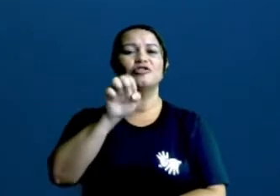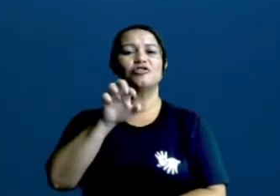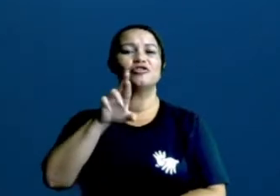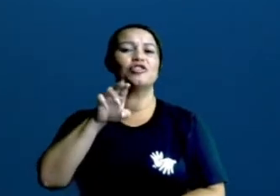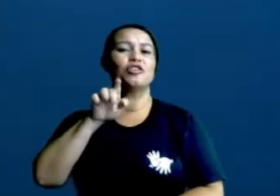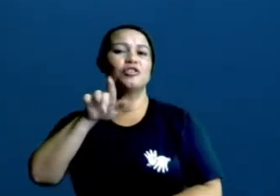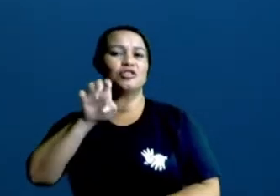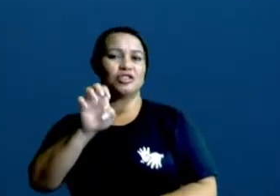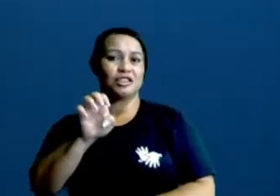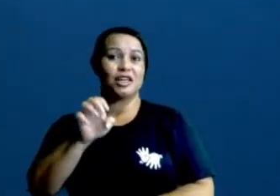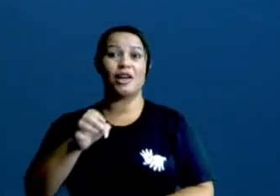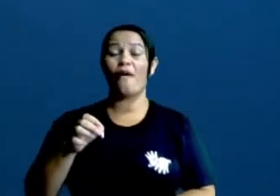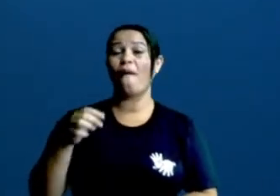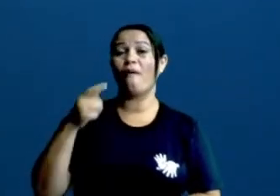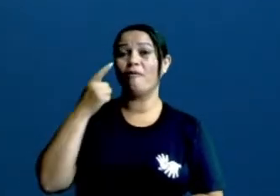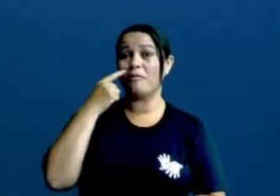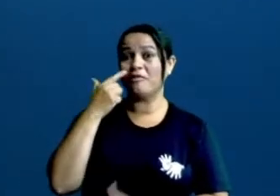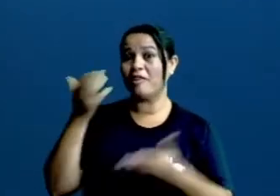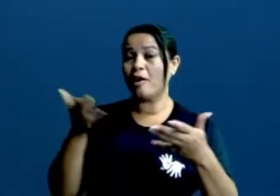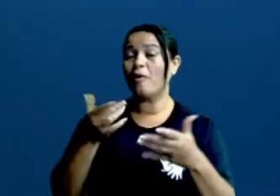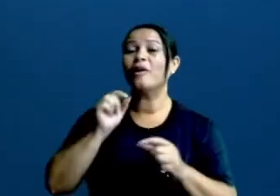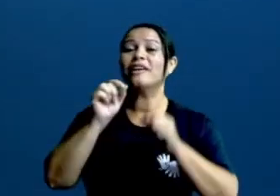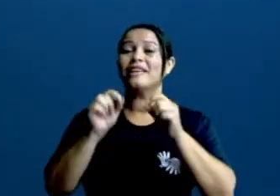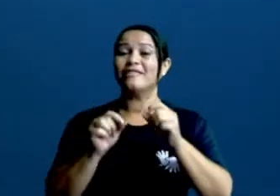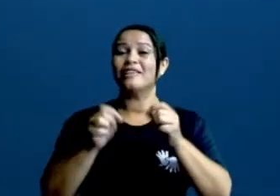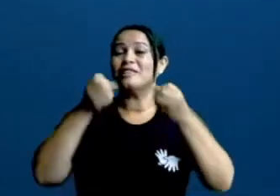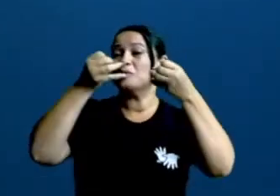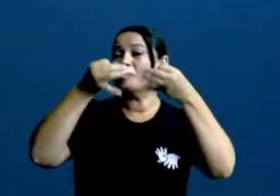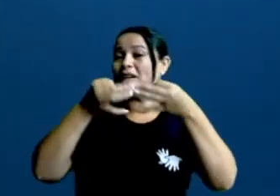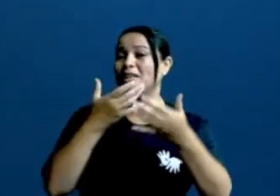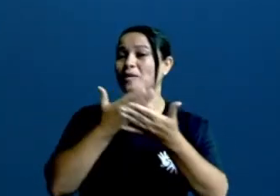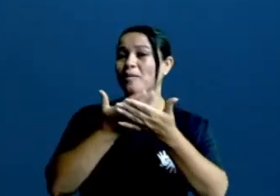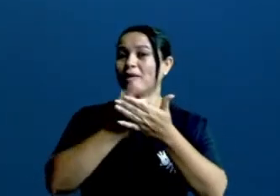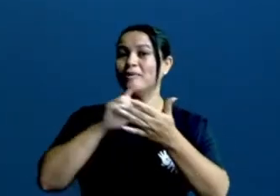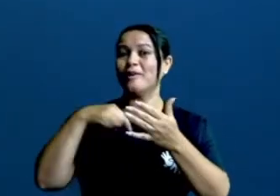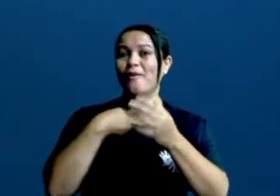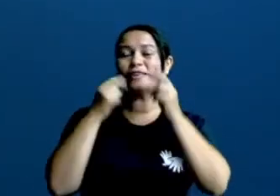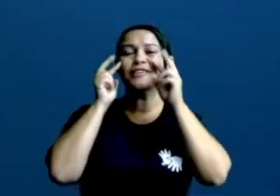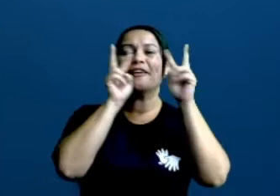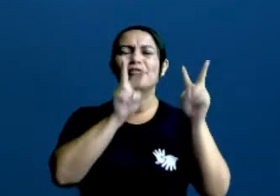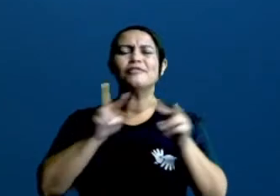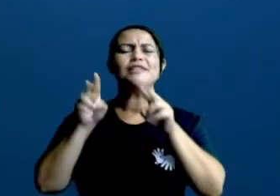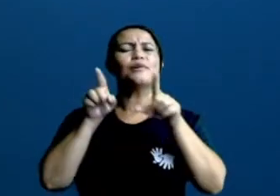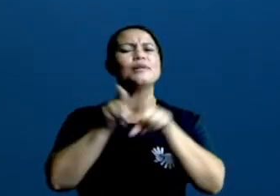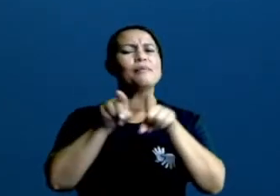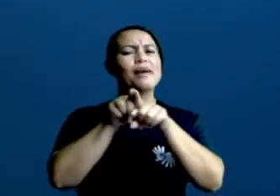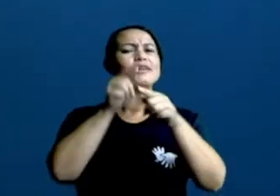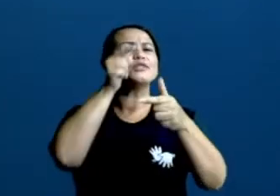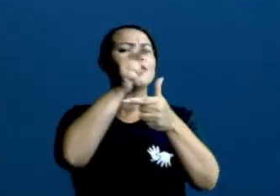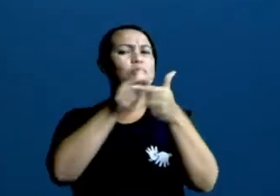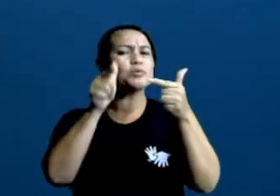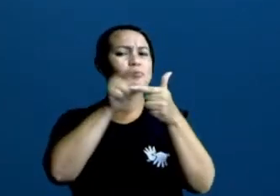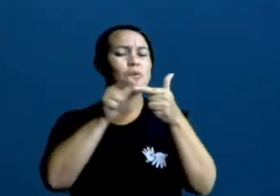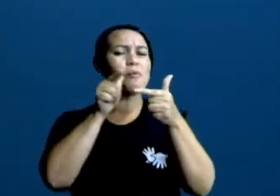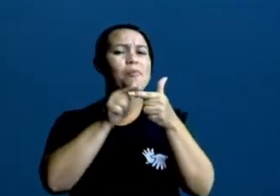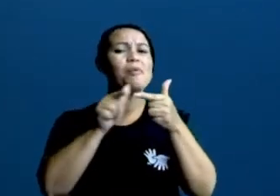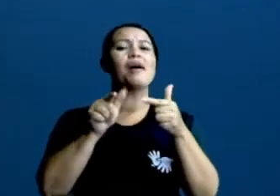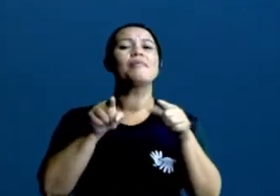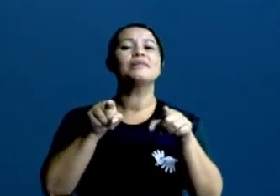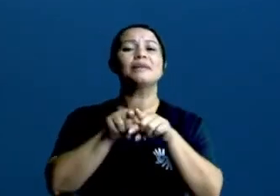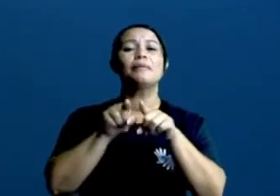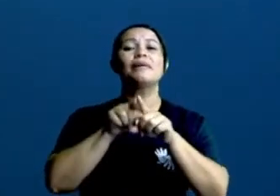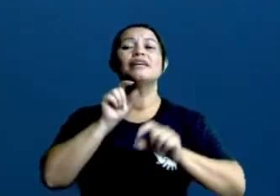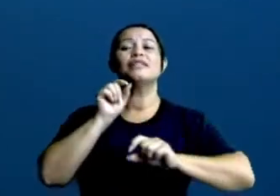Olá pessoal, vamos ficar de olho nessa aula que vamos falar mais um pouco sobre a nossa visão e sobre os problemas mais comuns